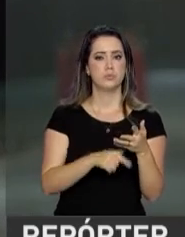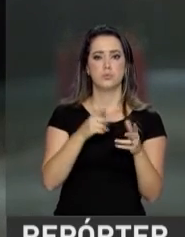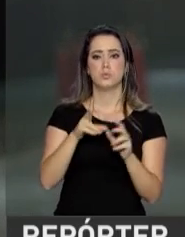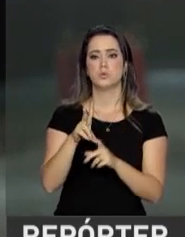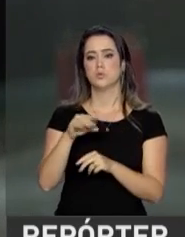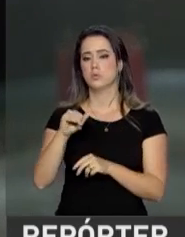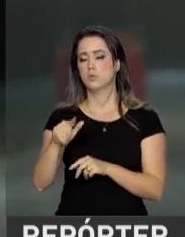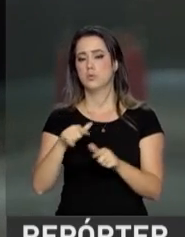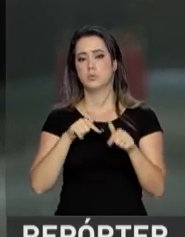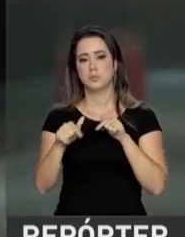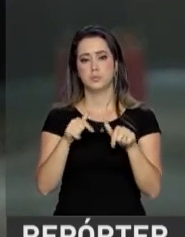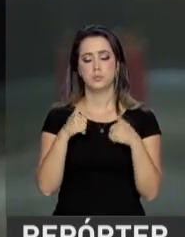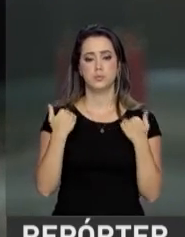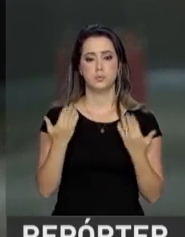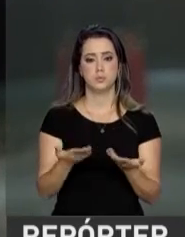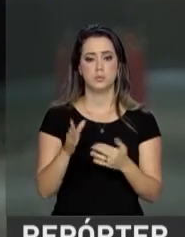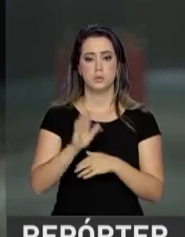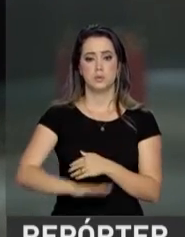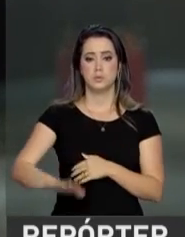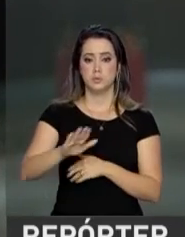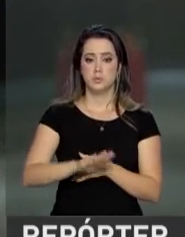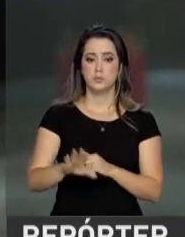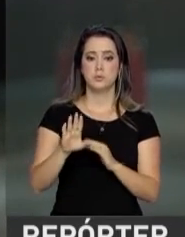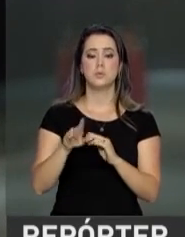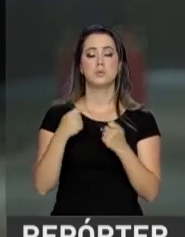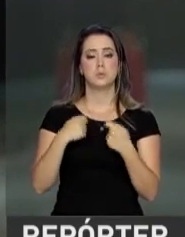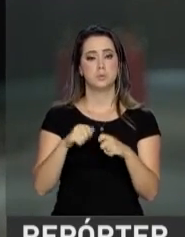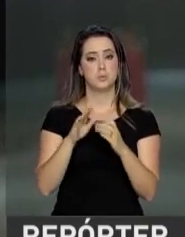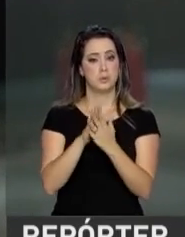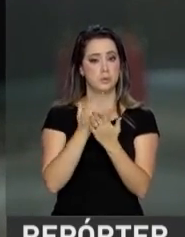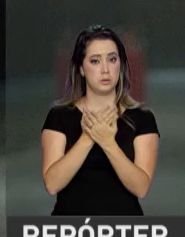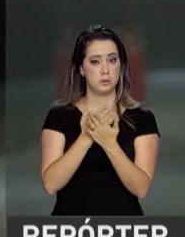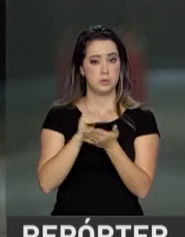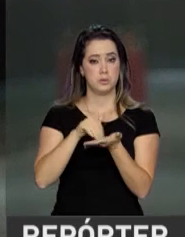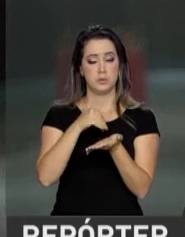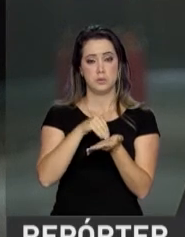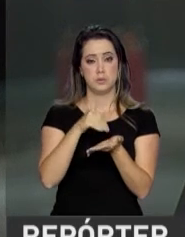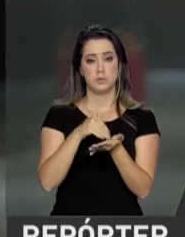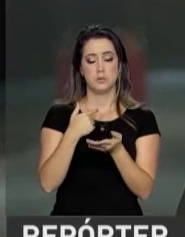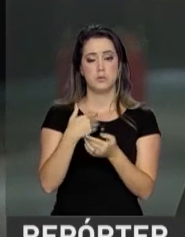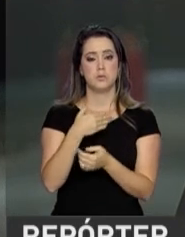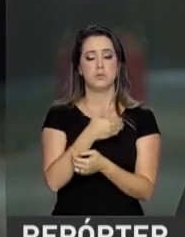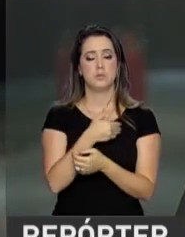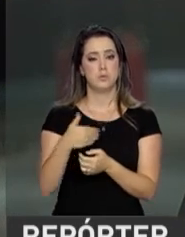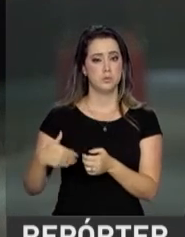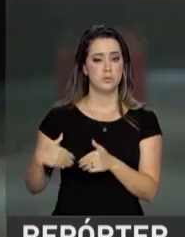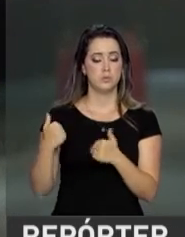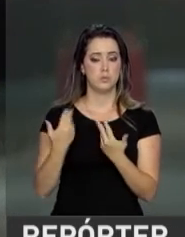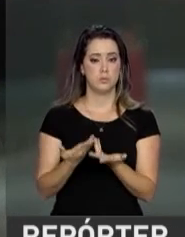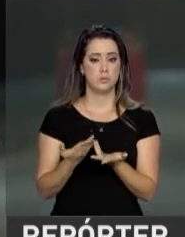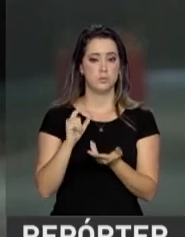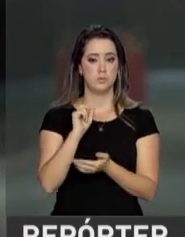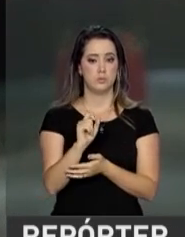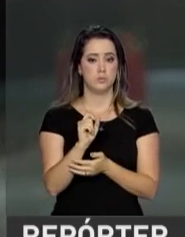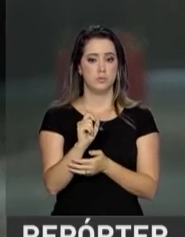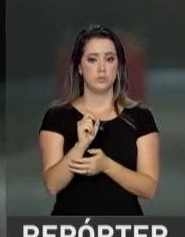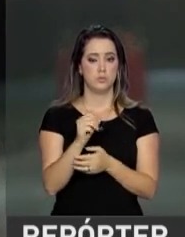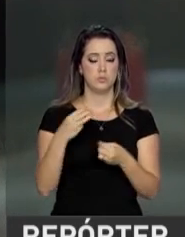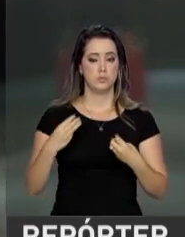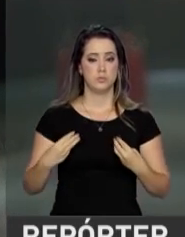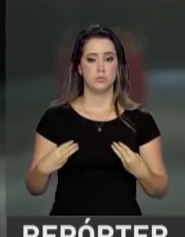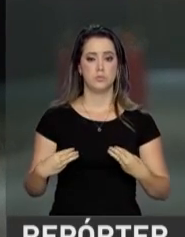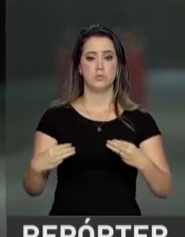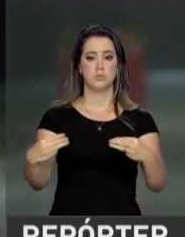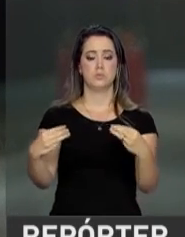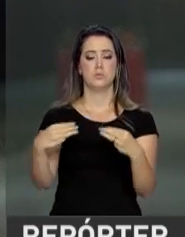vagas no mercado de trabalho as crianças naturalmente elas são matriculadas na rede pública de ensino agora alessandra o ministro